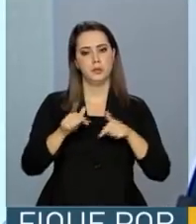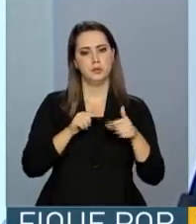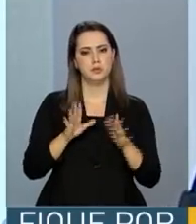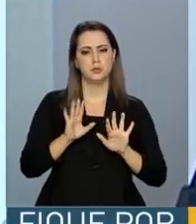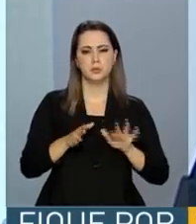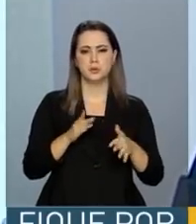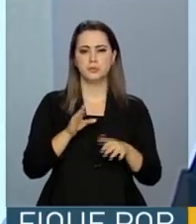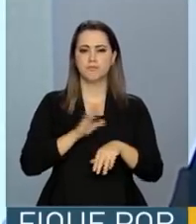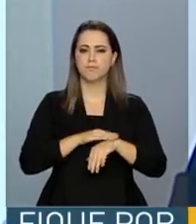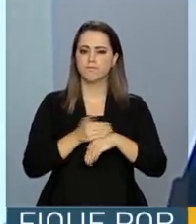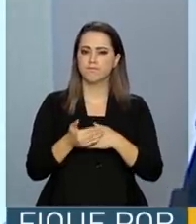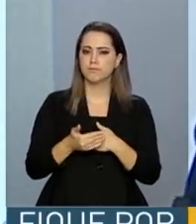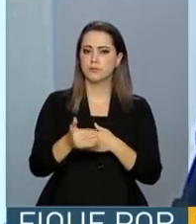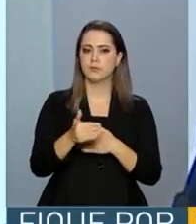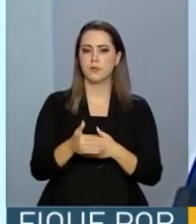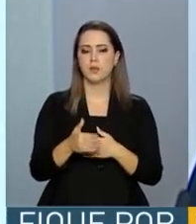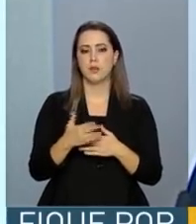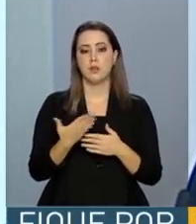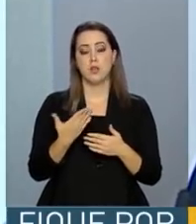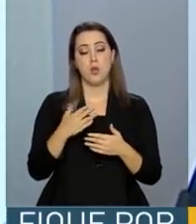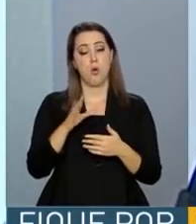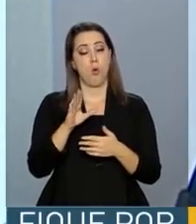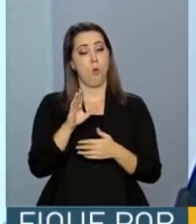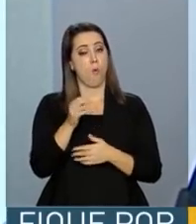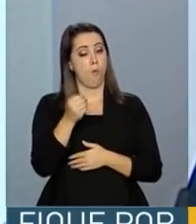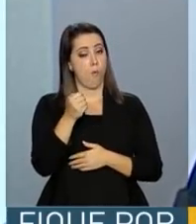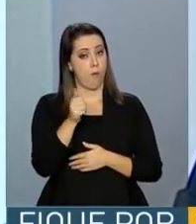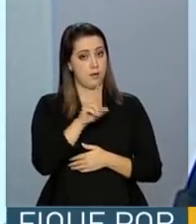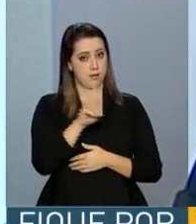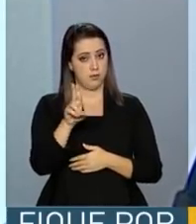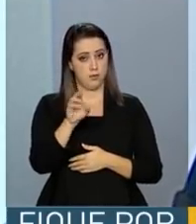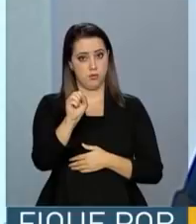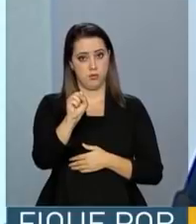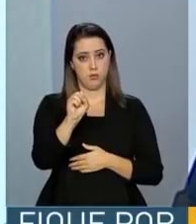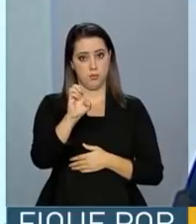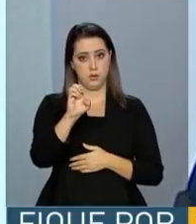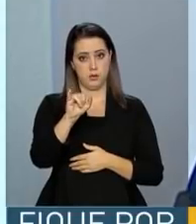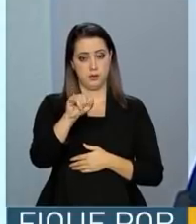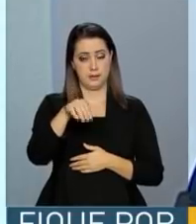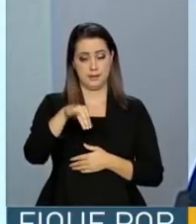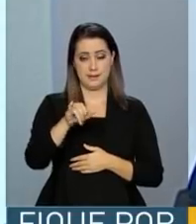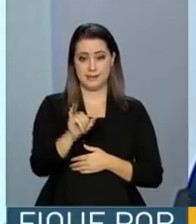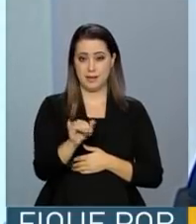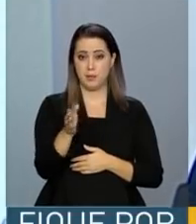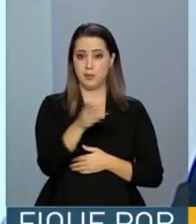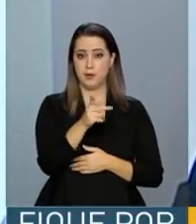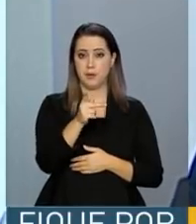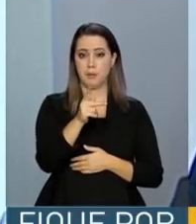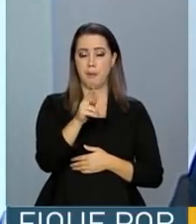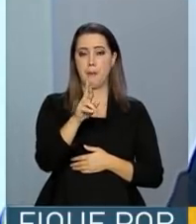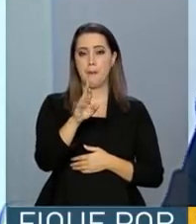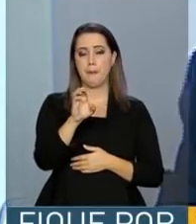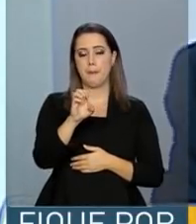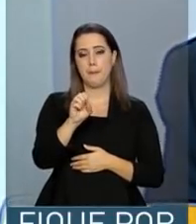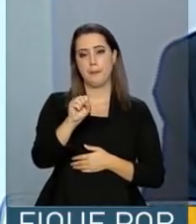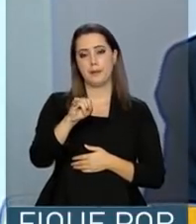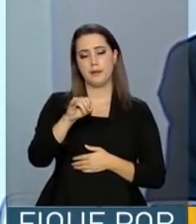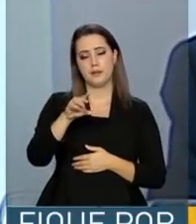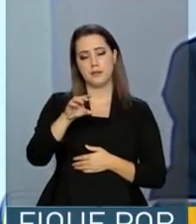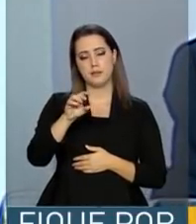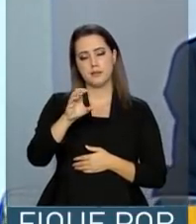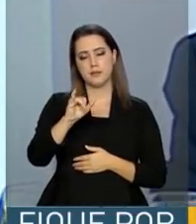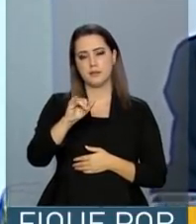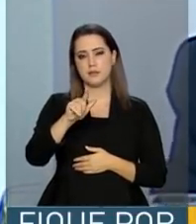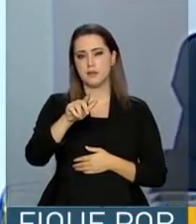espécie vamos assim de semi presidencialismo não é com ótimos resultados sempre a autoridade que as pessoas